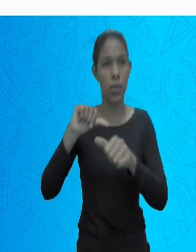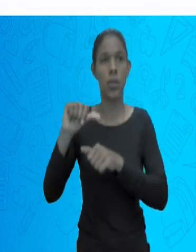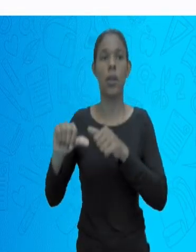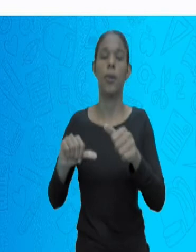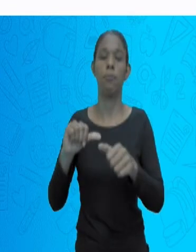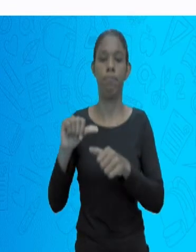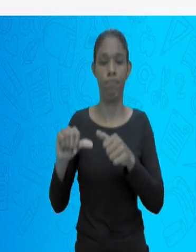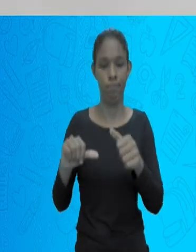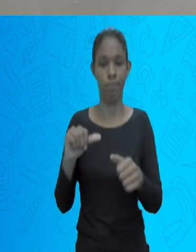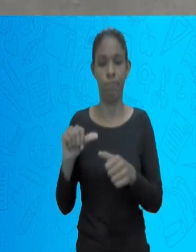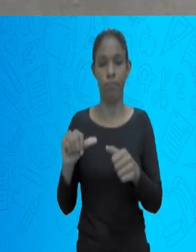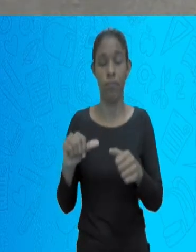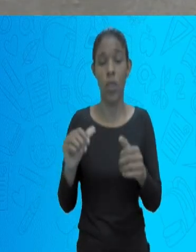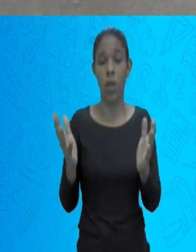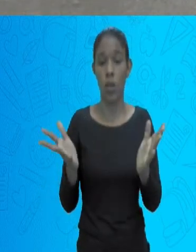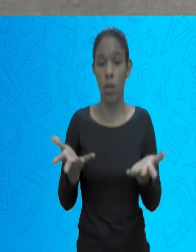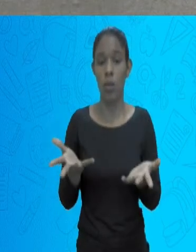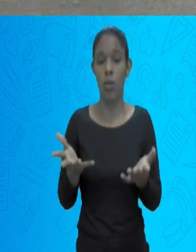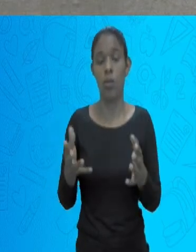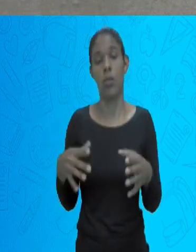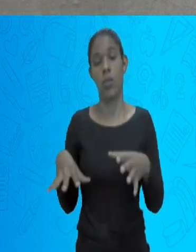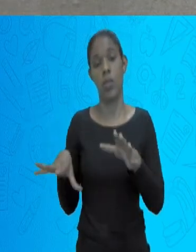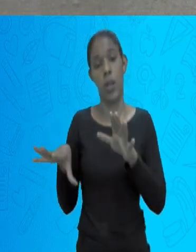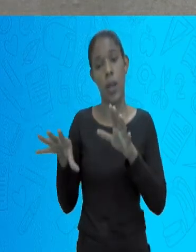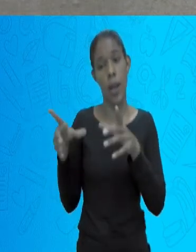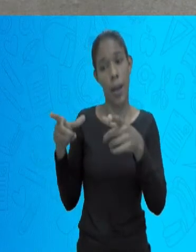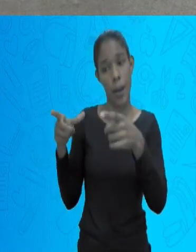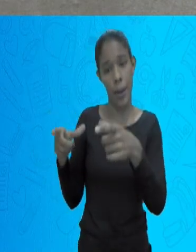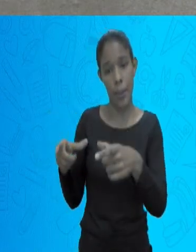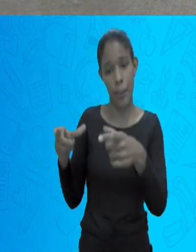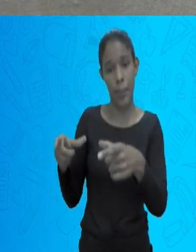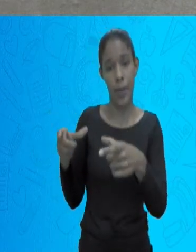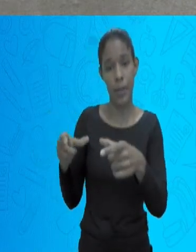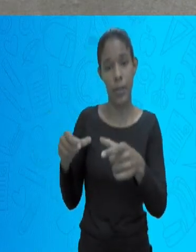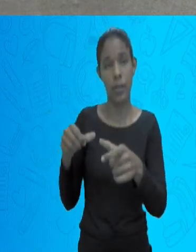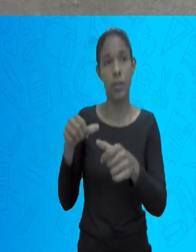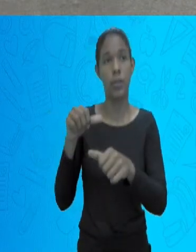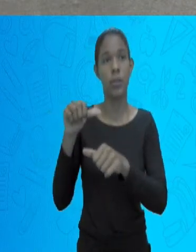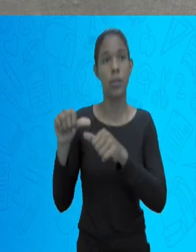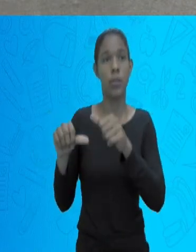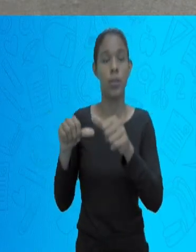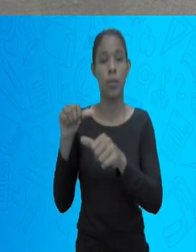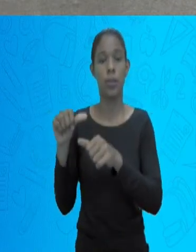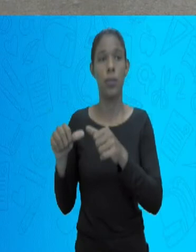transformando em paisagem humanizada. A alteração